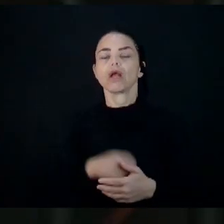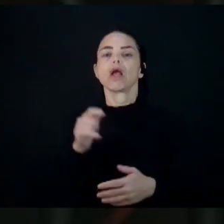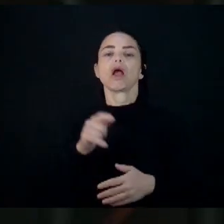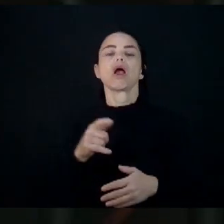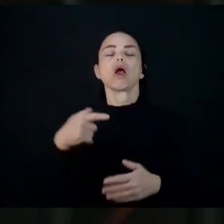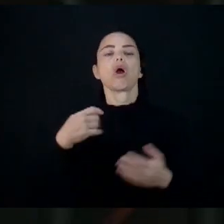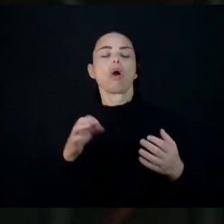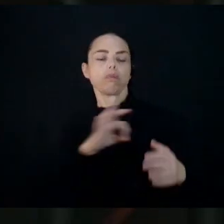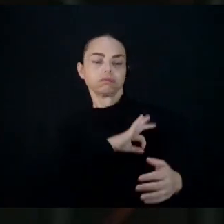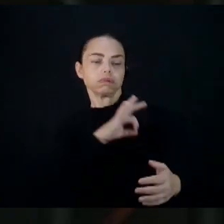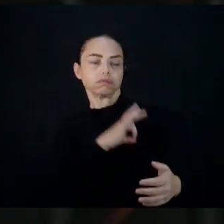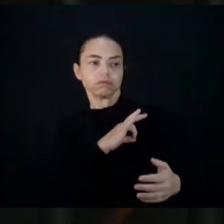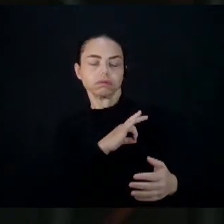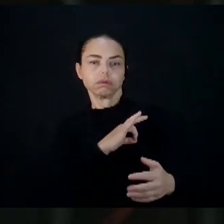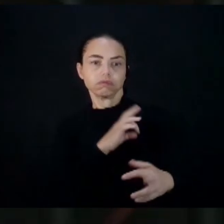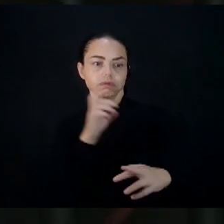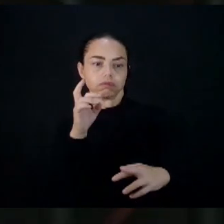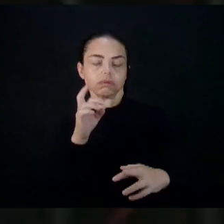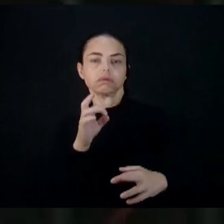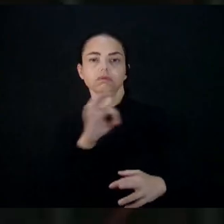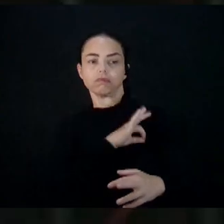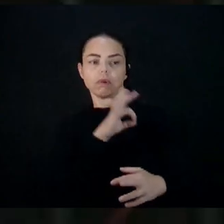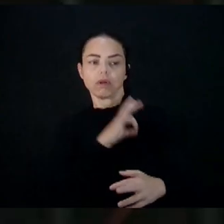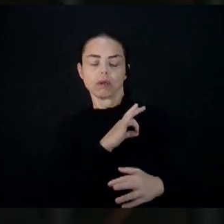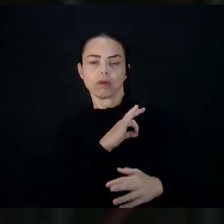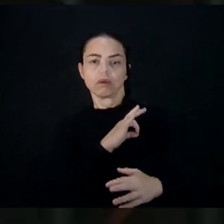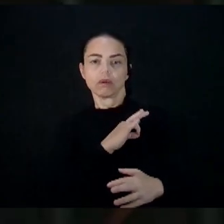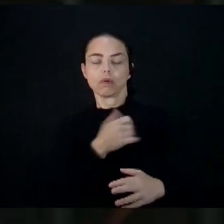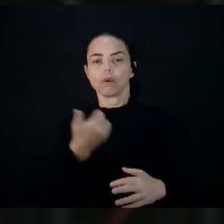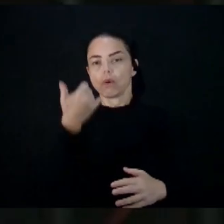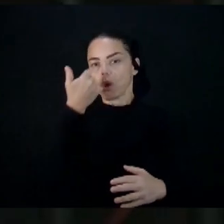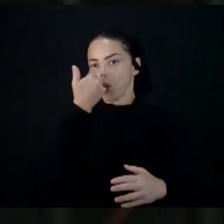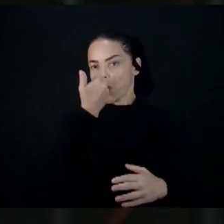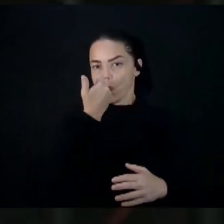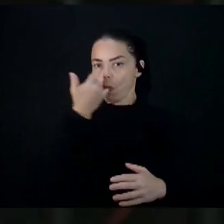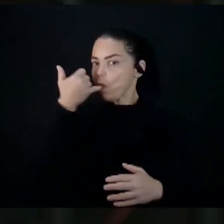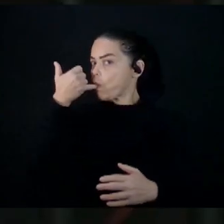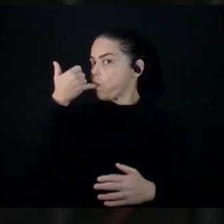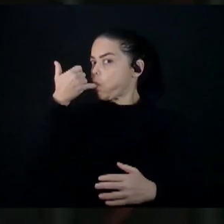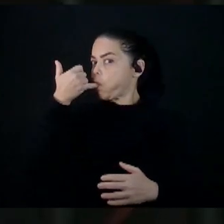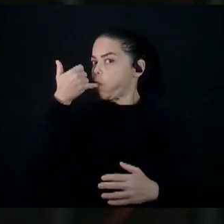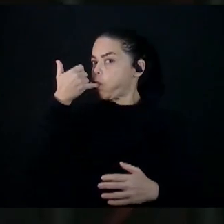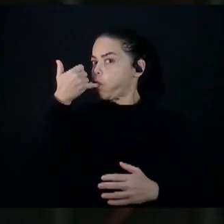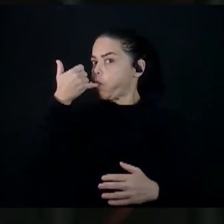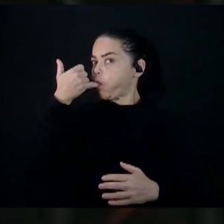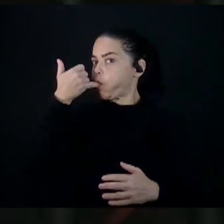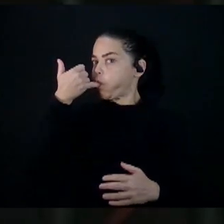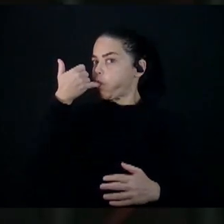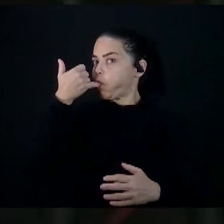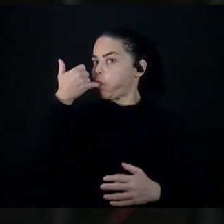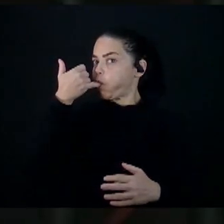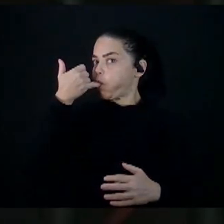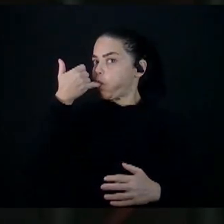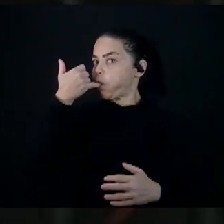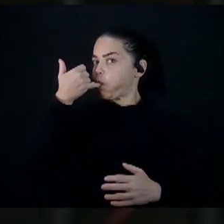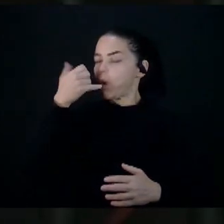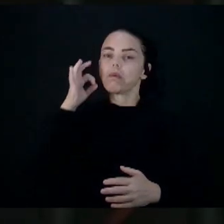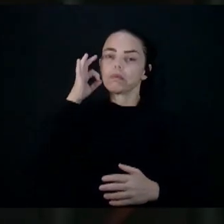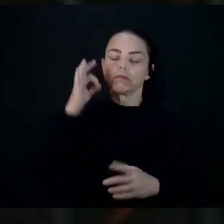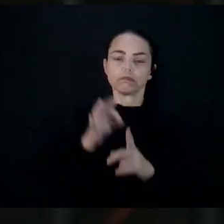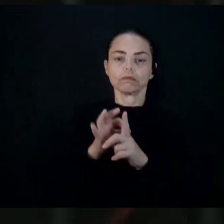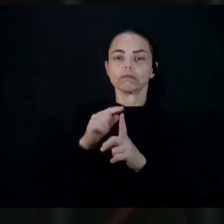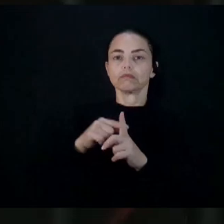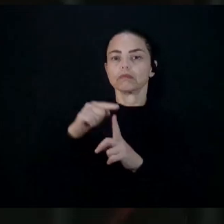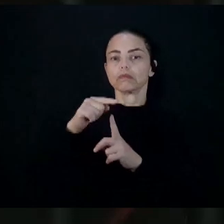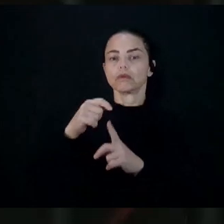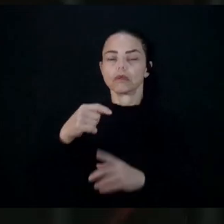que não tem a quantidade de álcool no sangue que é permitida para você que